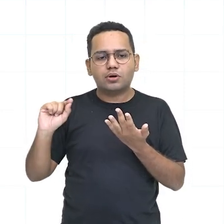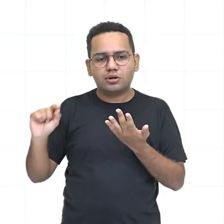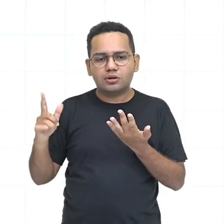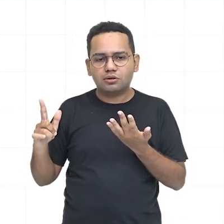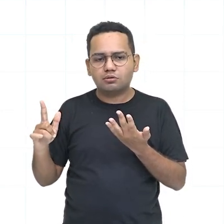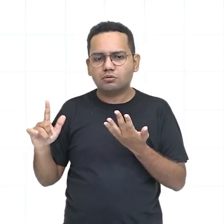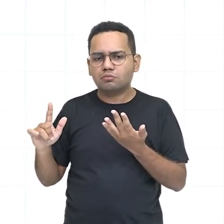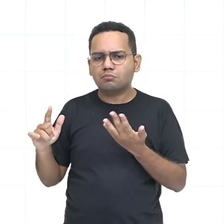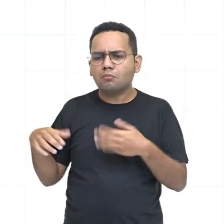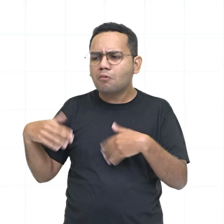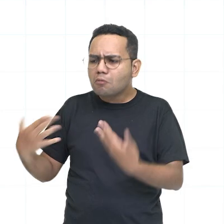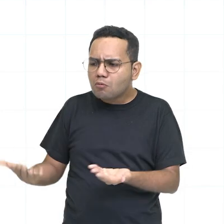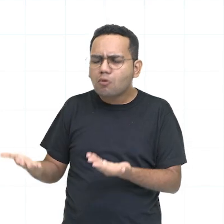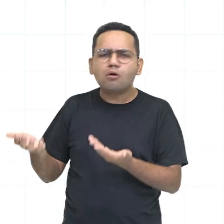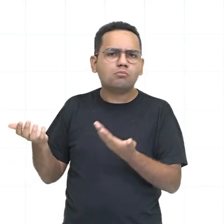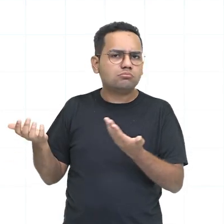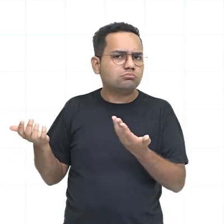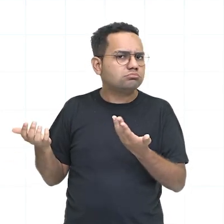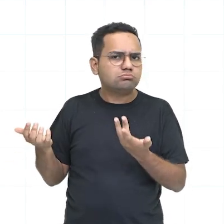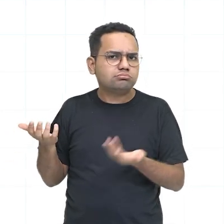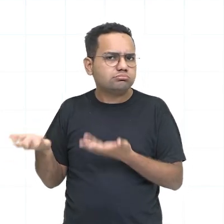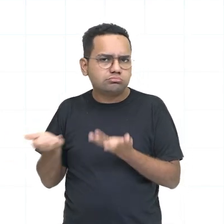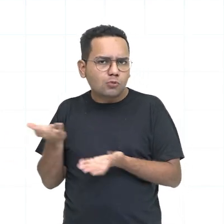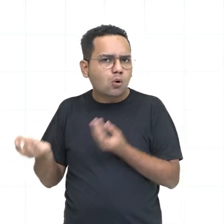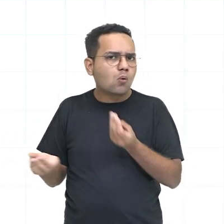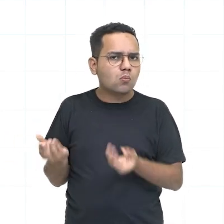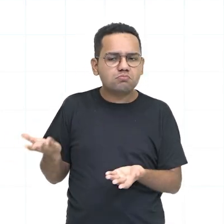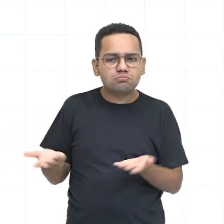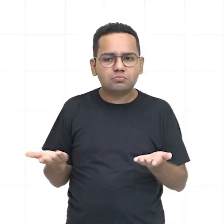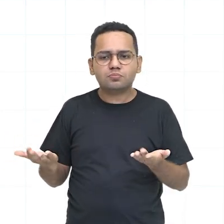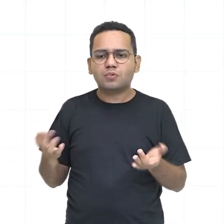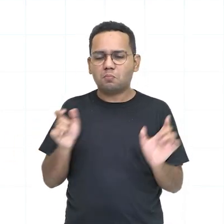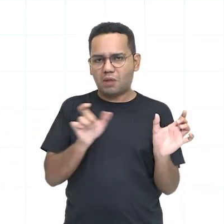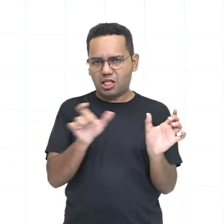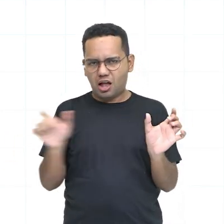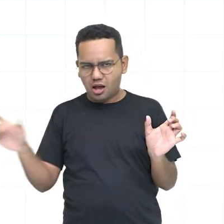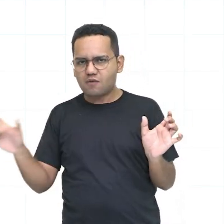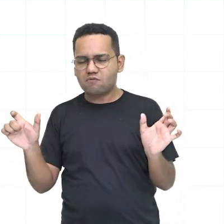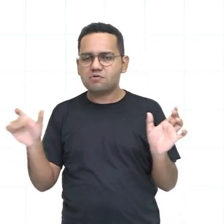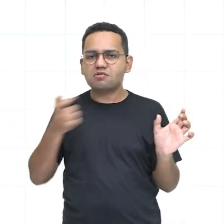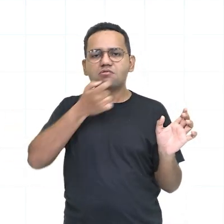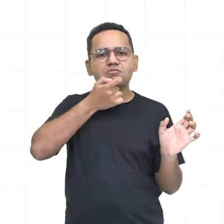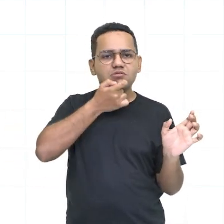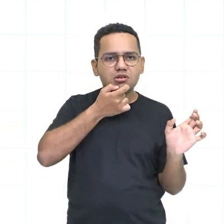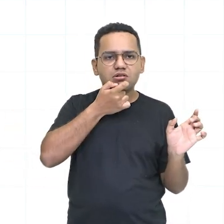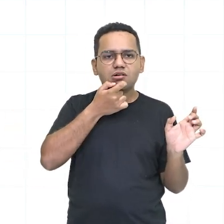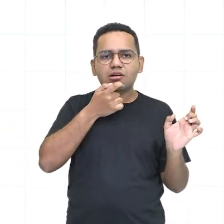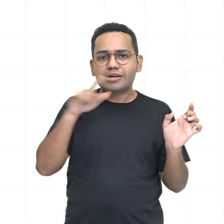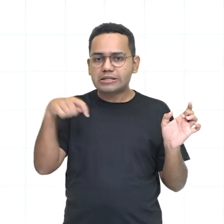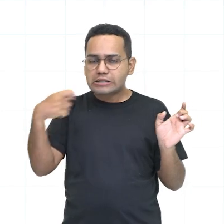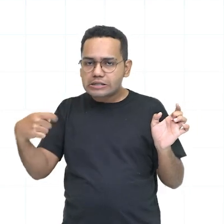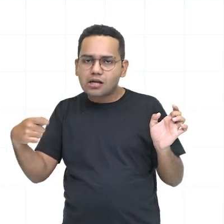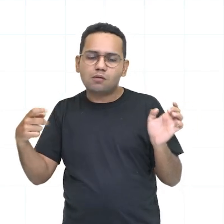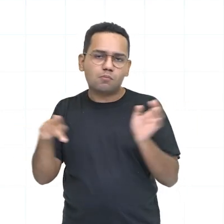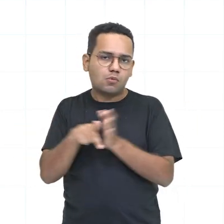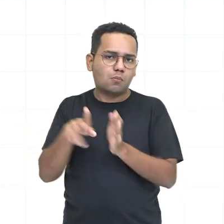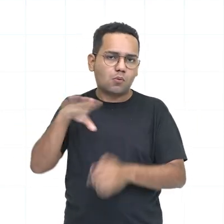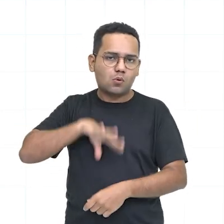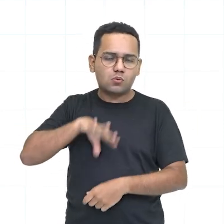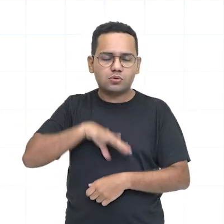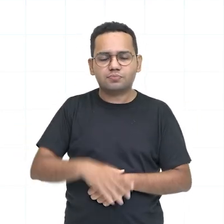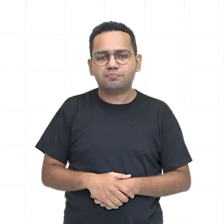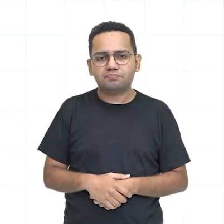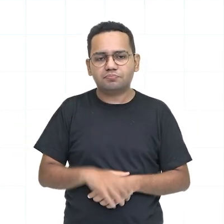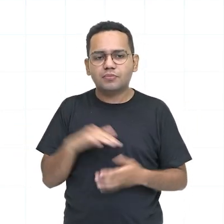significa até que ponto, até que medida. Então, essa é a função do advérbio, ele sempre vai responder essas perguntas, claro, dentro